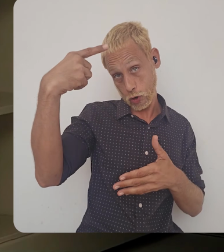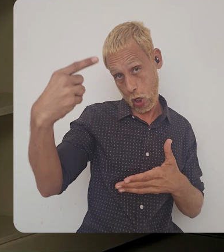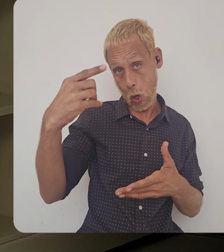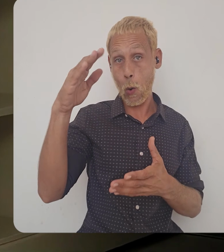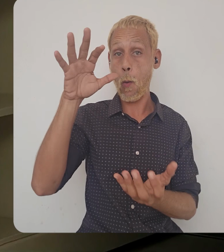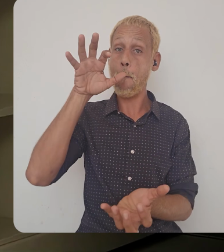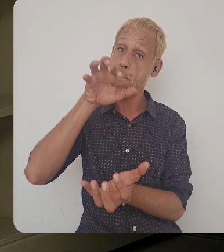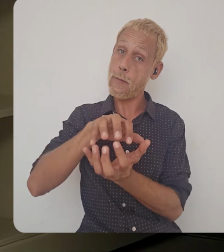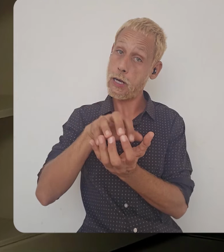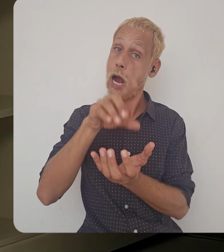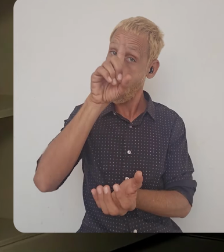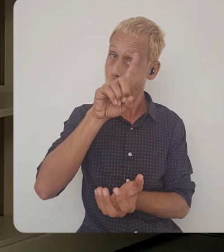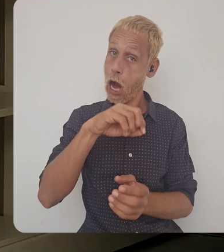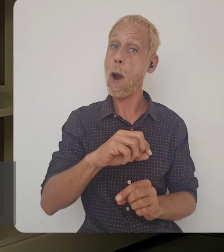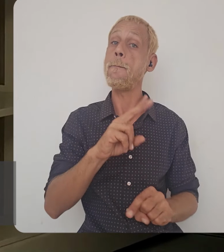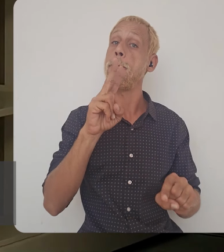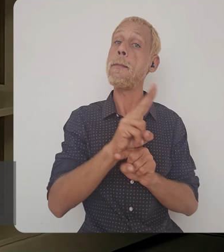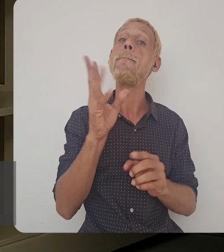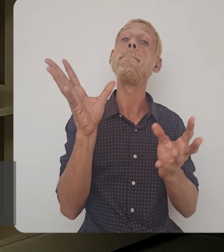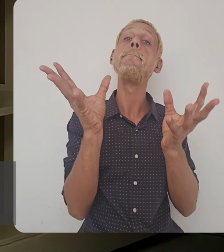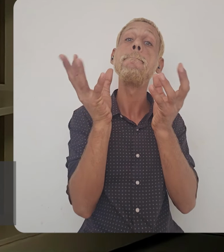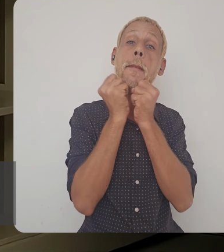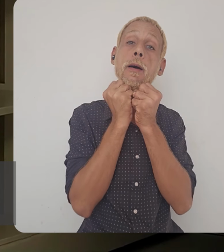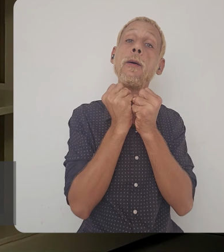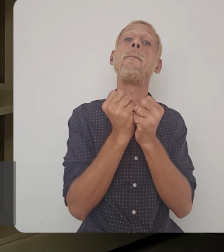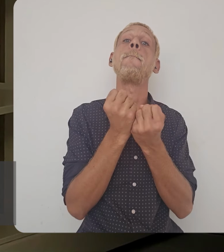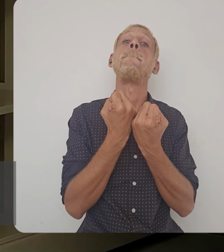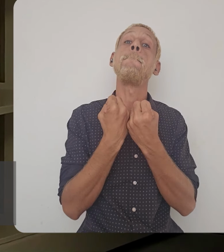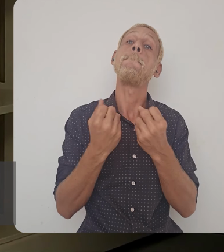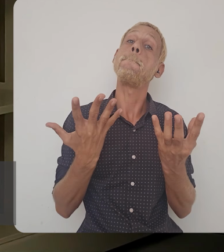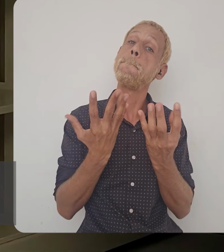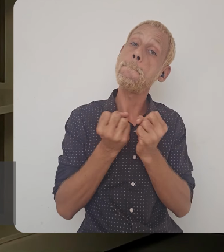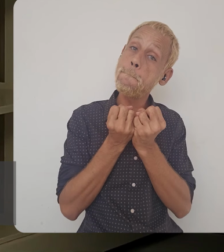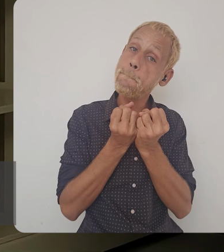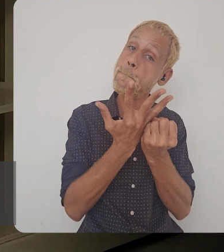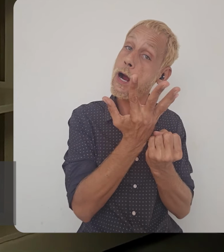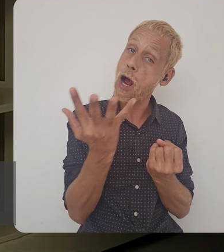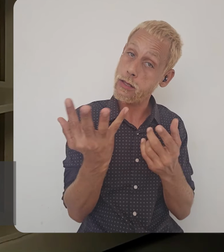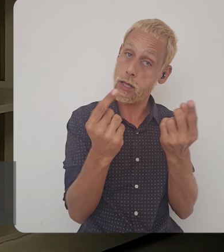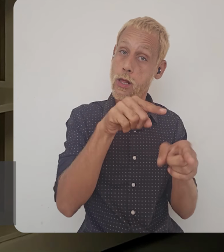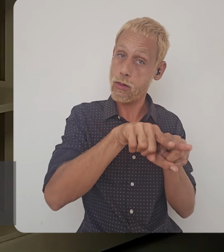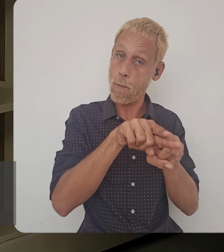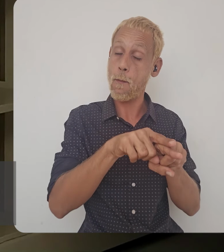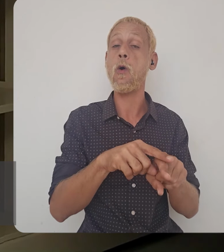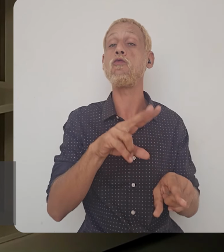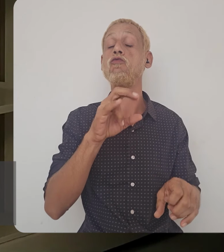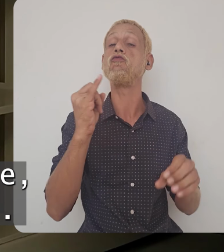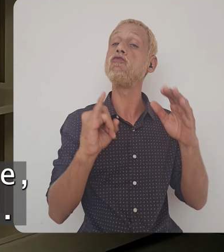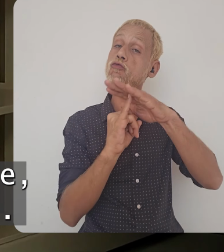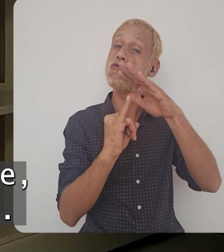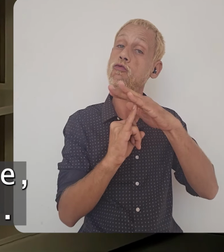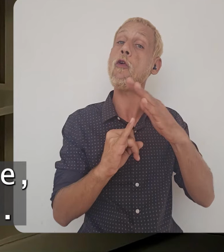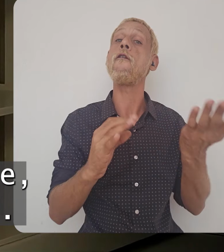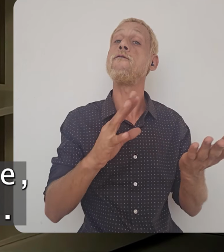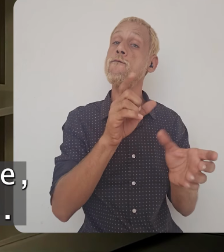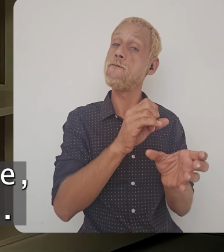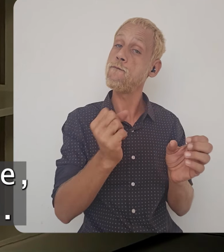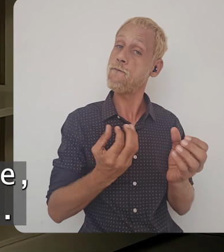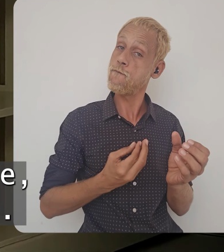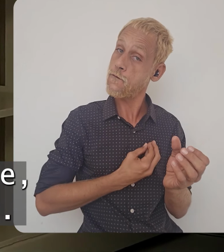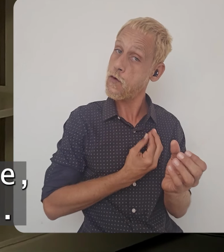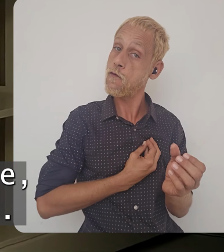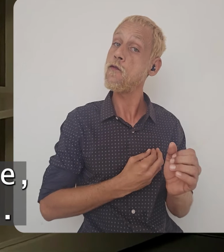nacional como patrimônio material. É importante a preservação do jornal, não apenas como uma instituição, mas como um legado